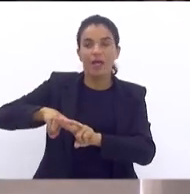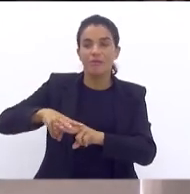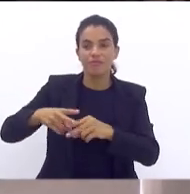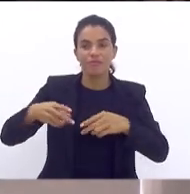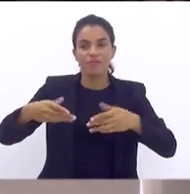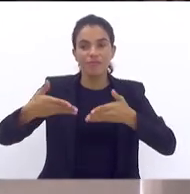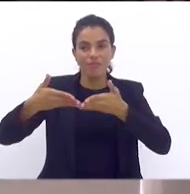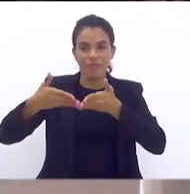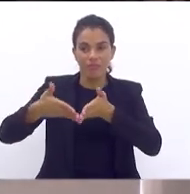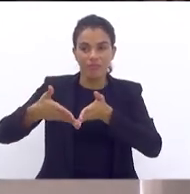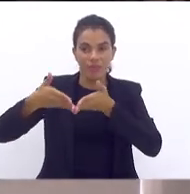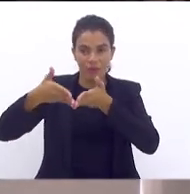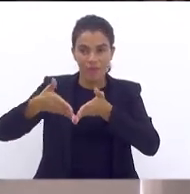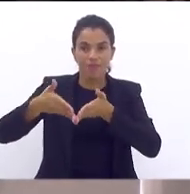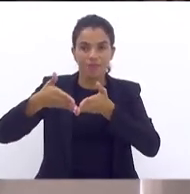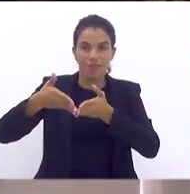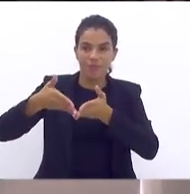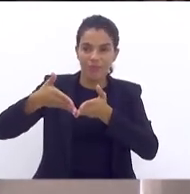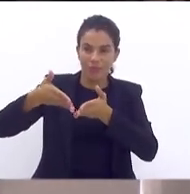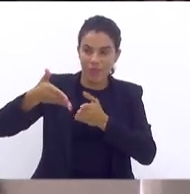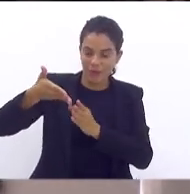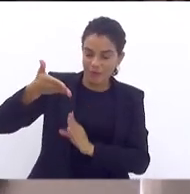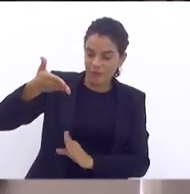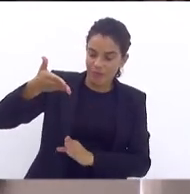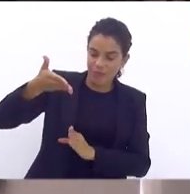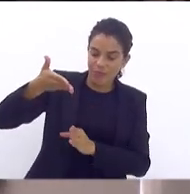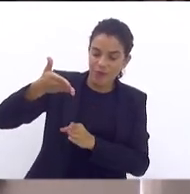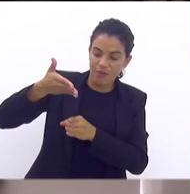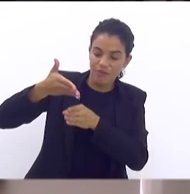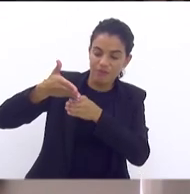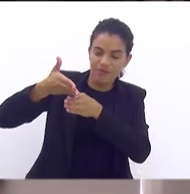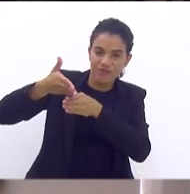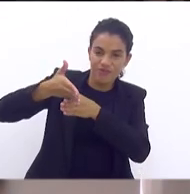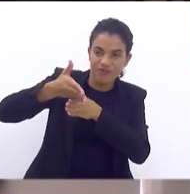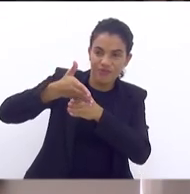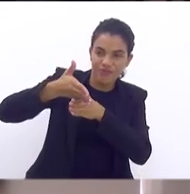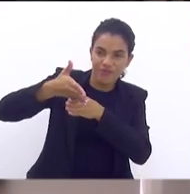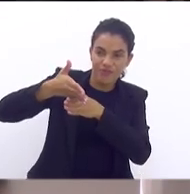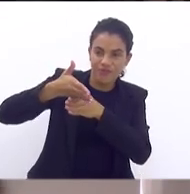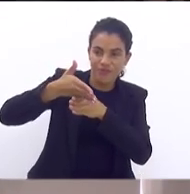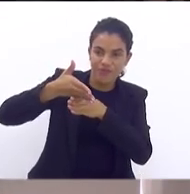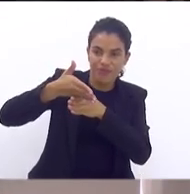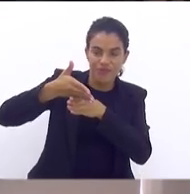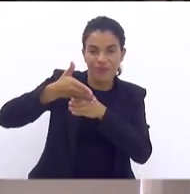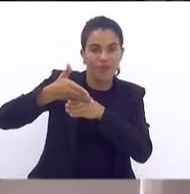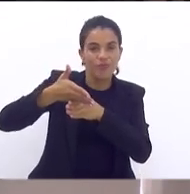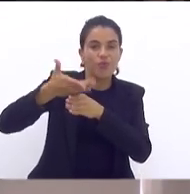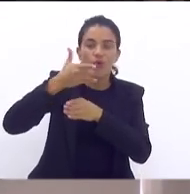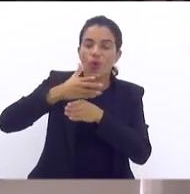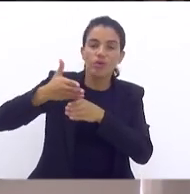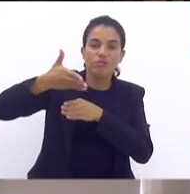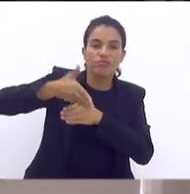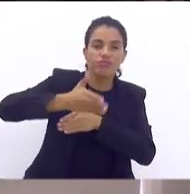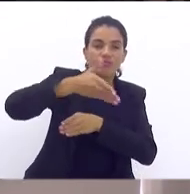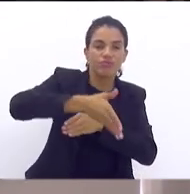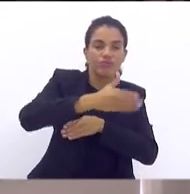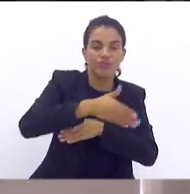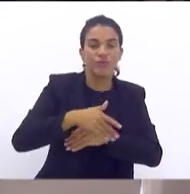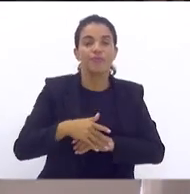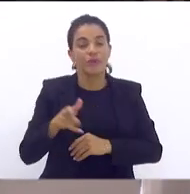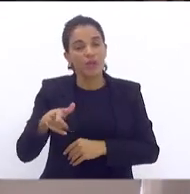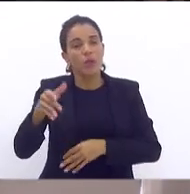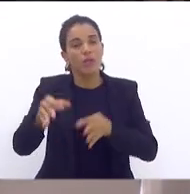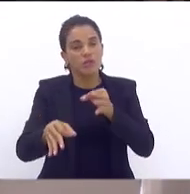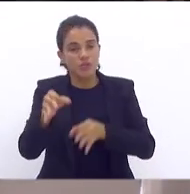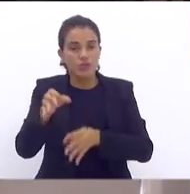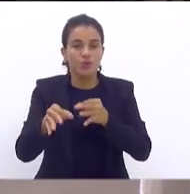a True Corn toca o fundo, né? Lá, exatamente, senhora deputada. Então, o Tribunal Marítimo ele julga acidentes e